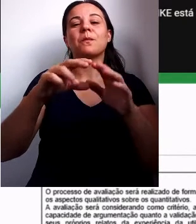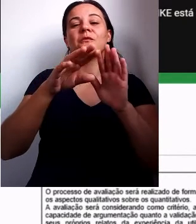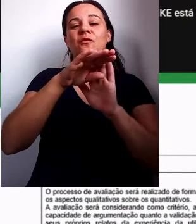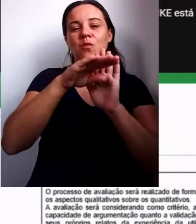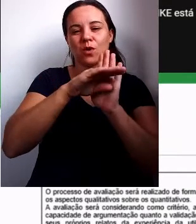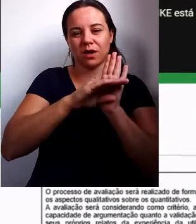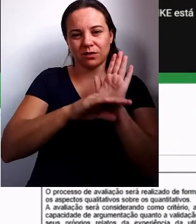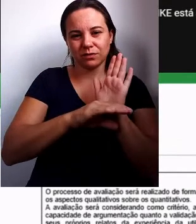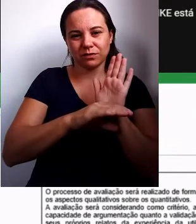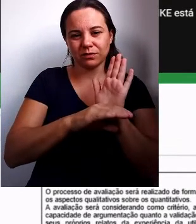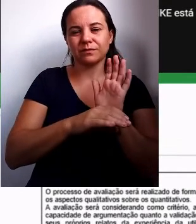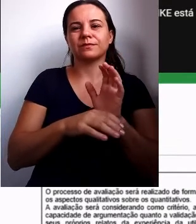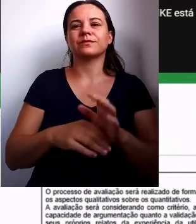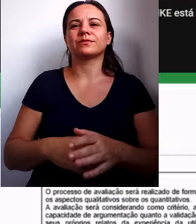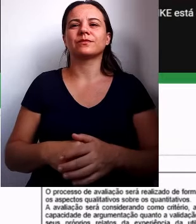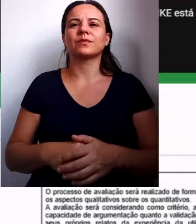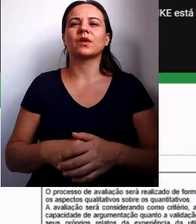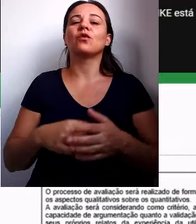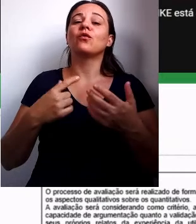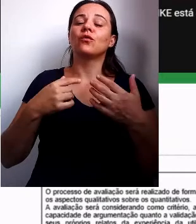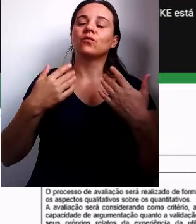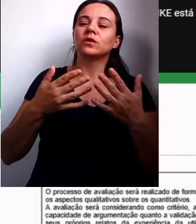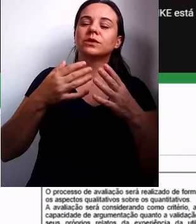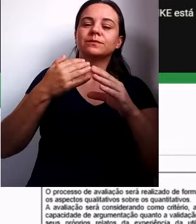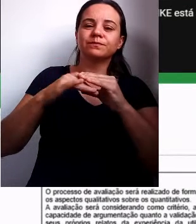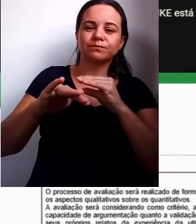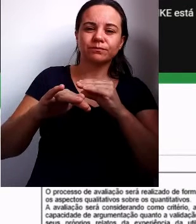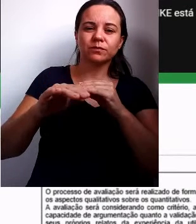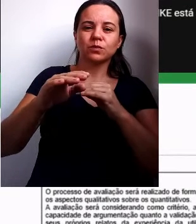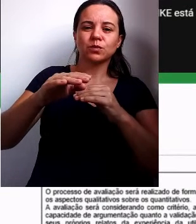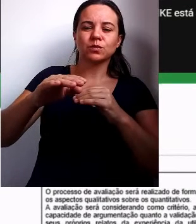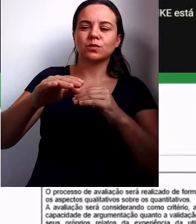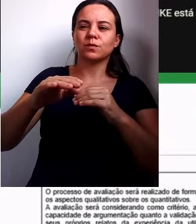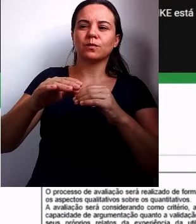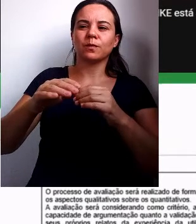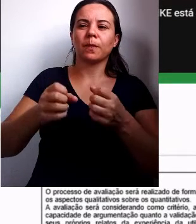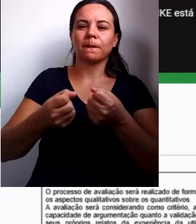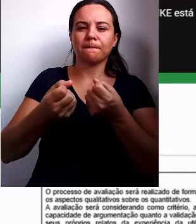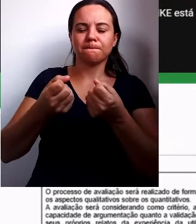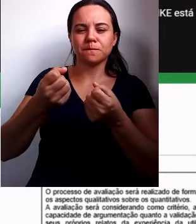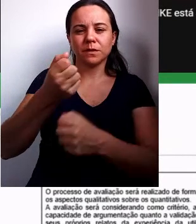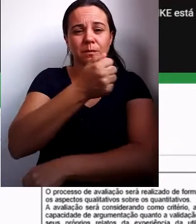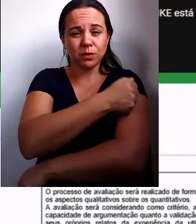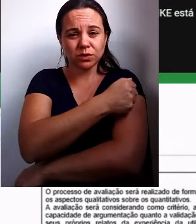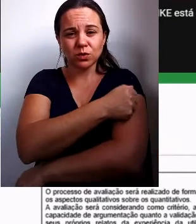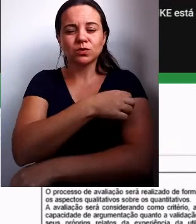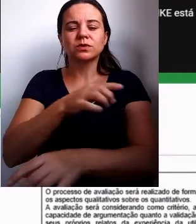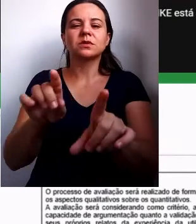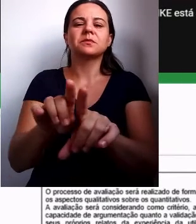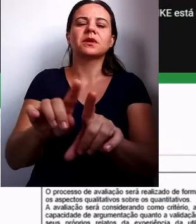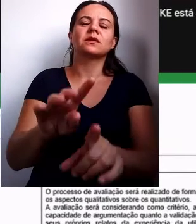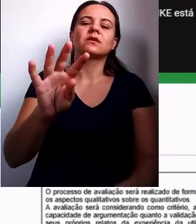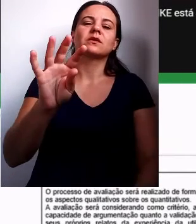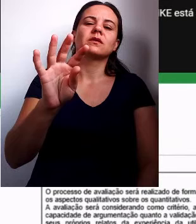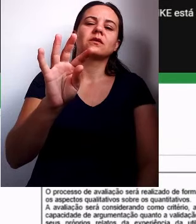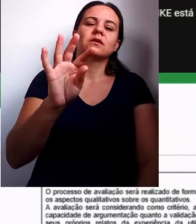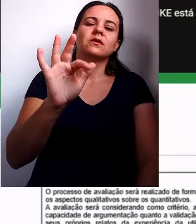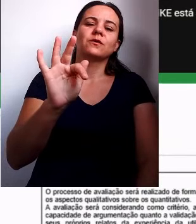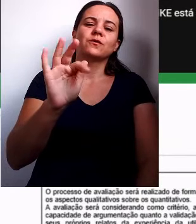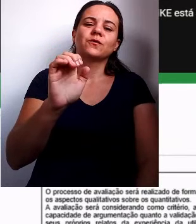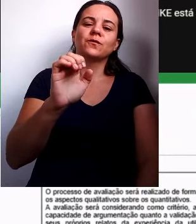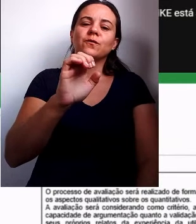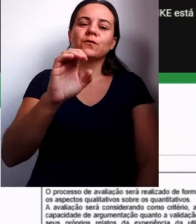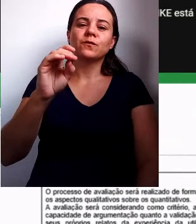um formulário que foi disponibilizado para os alunos, né, além do feedback que o próprio